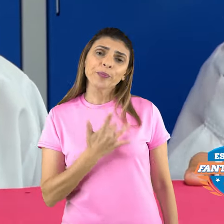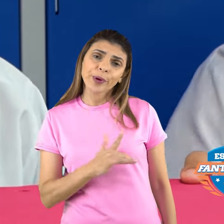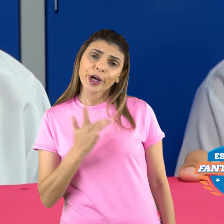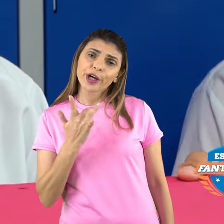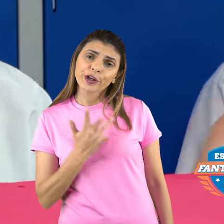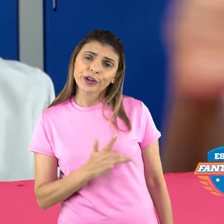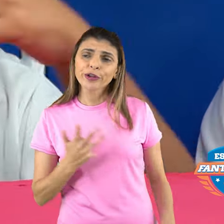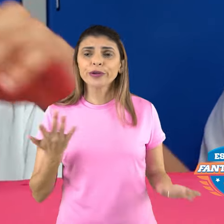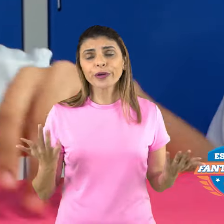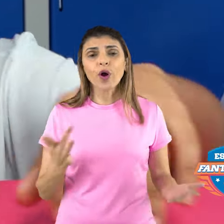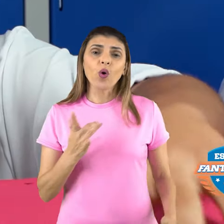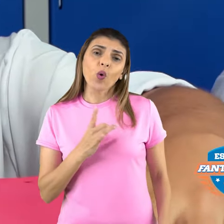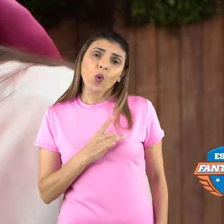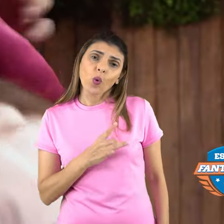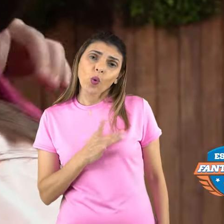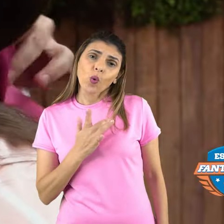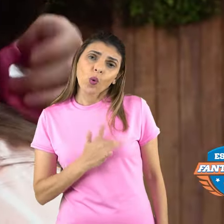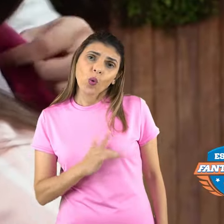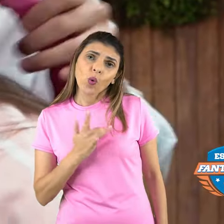galinha. Mete o pé.